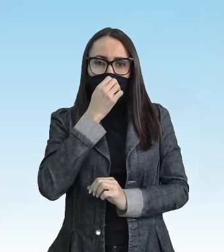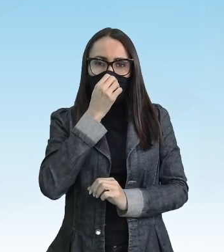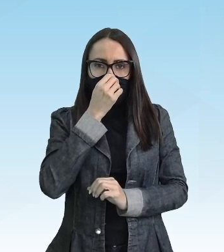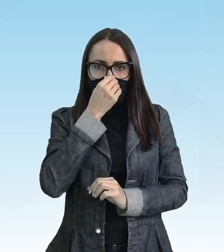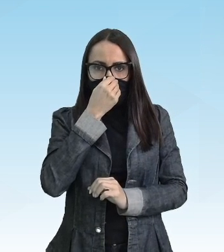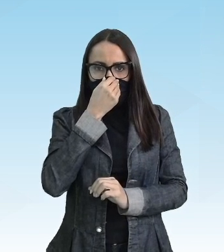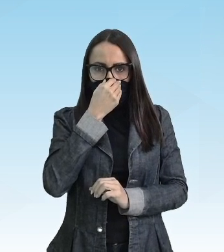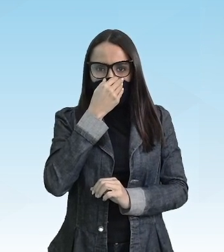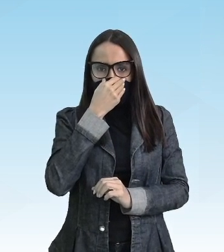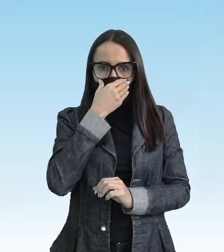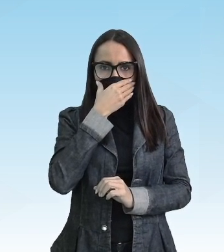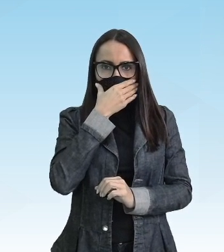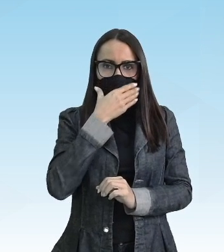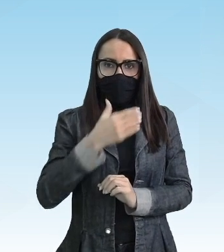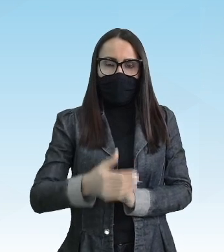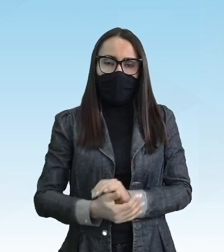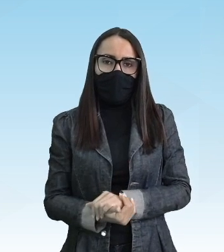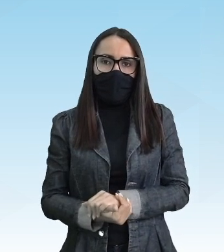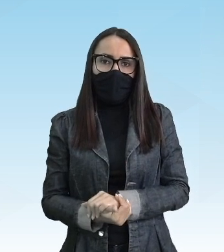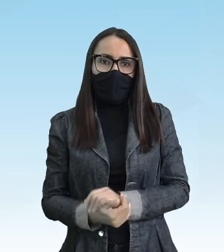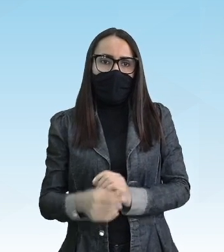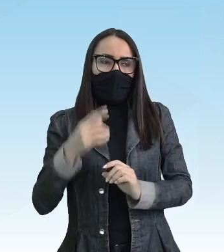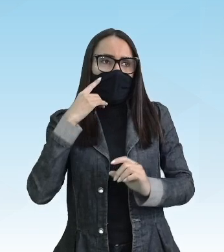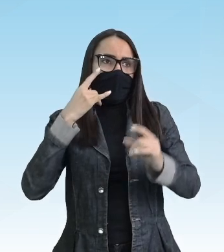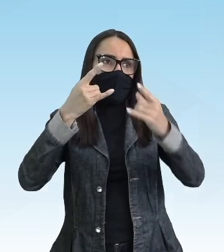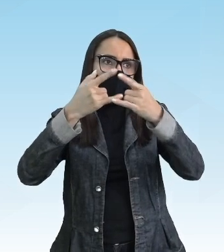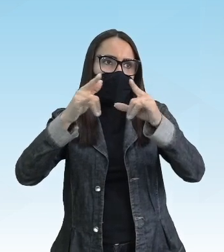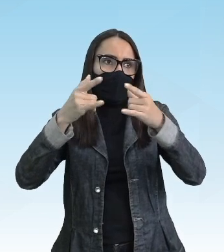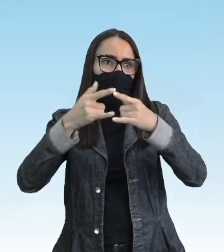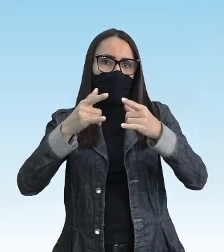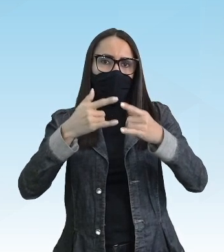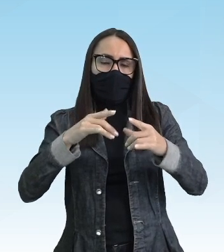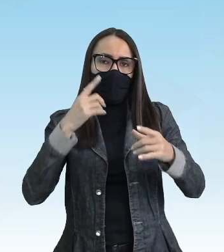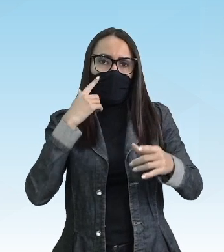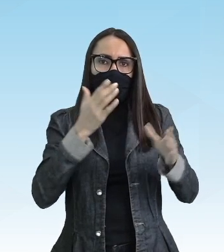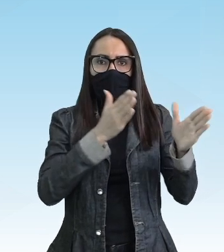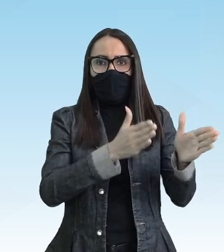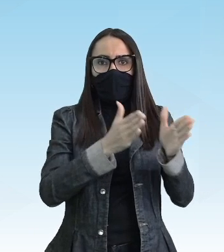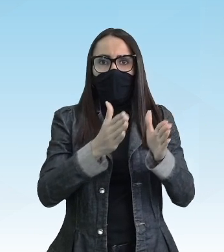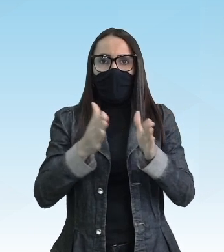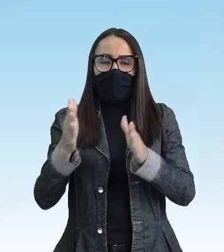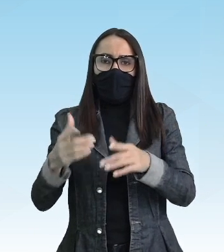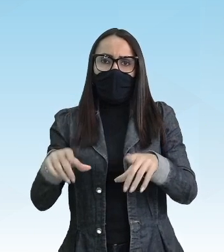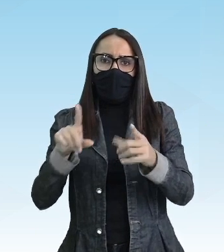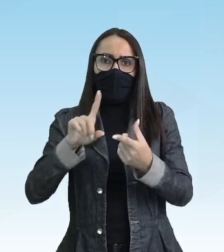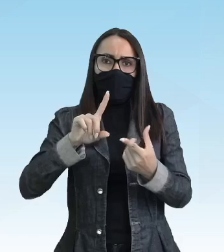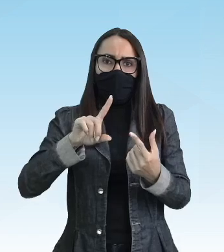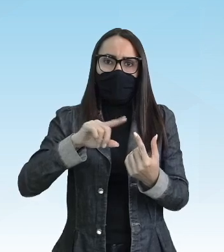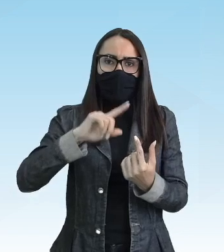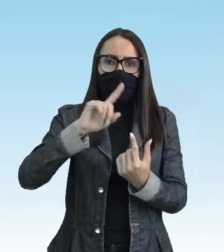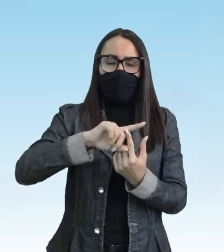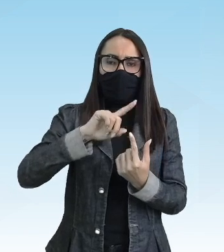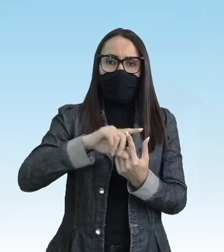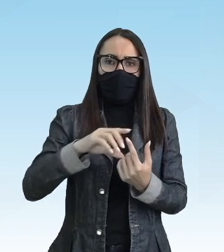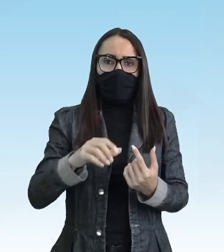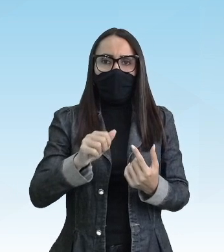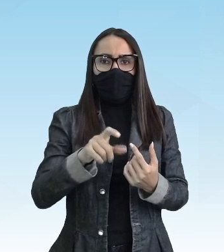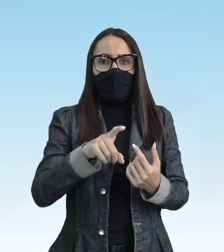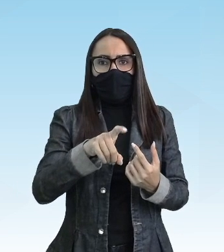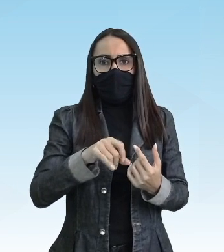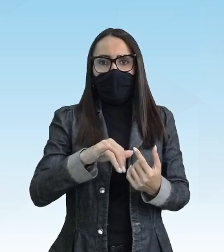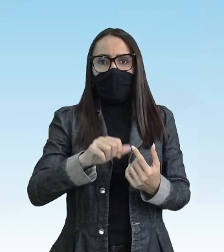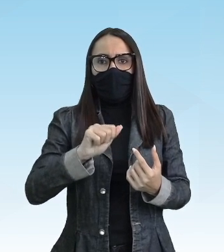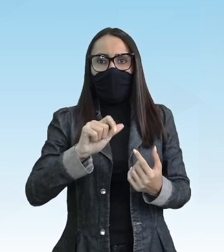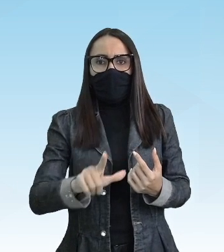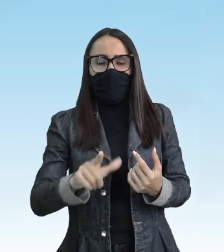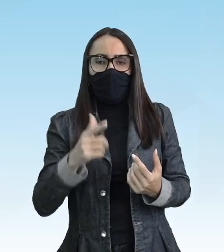do esqueleto, o esqueleto ele pode ser dividido também em esqueleto axial e